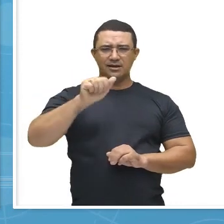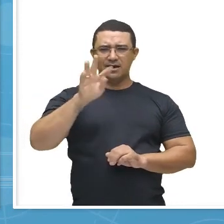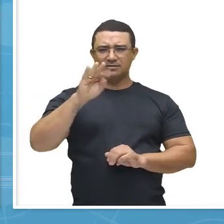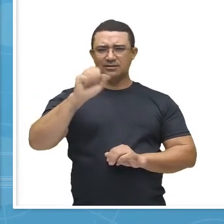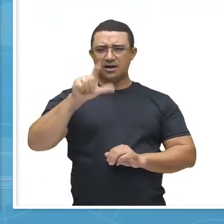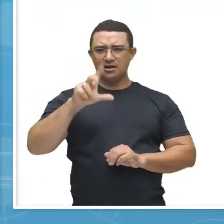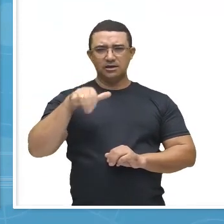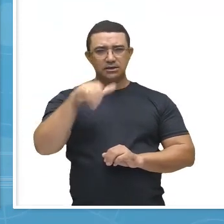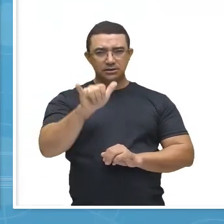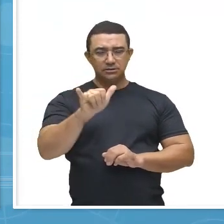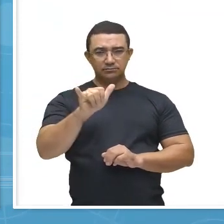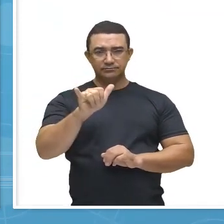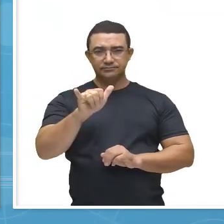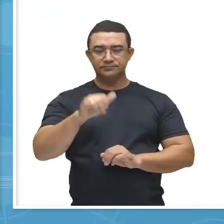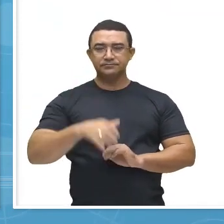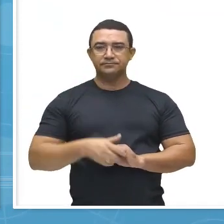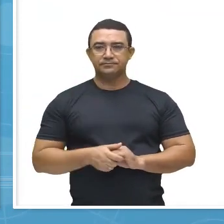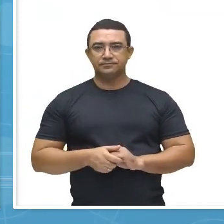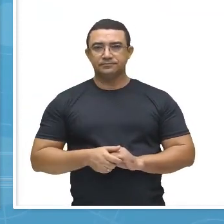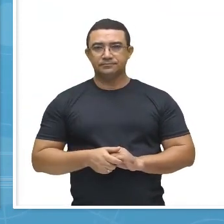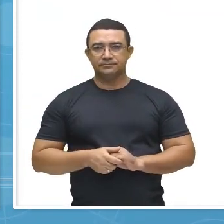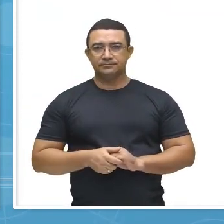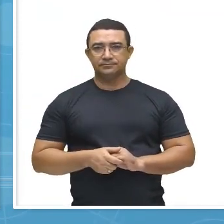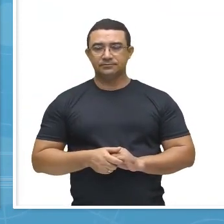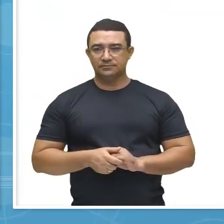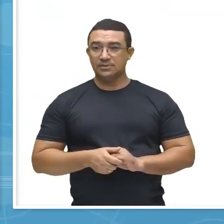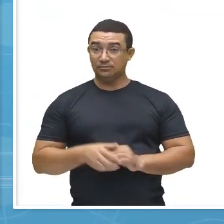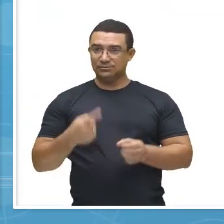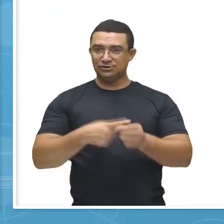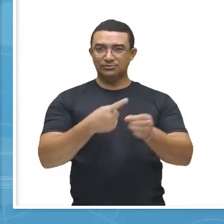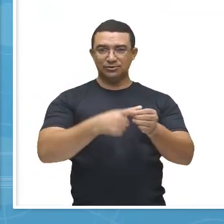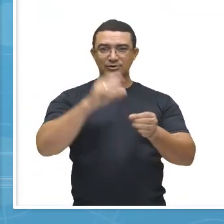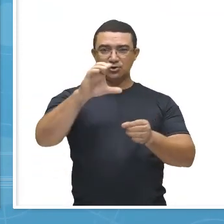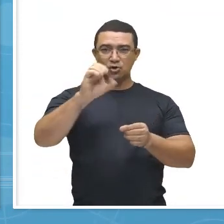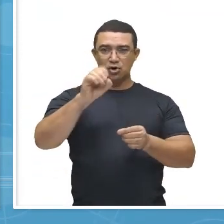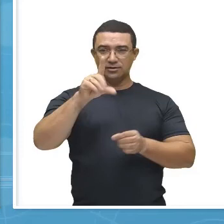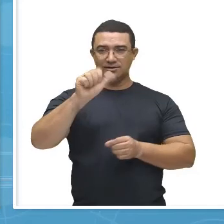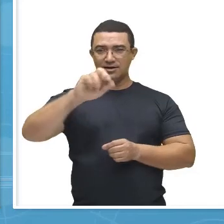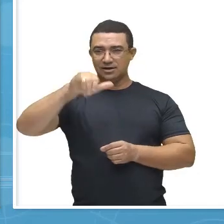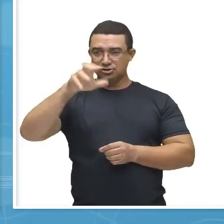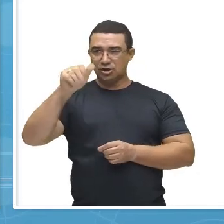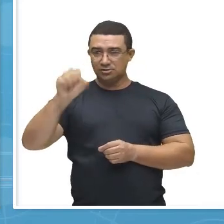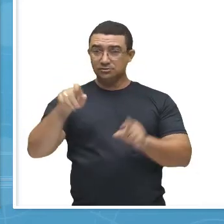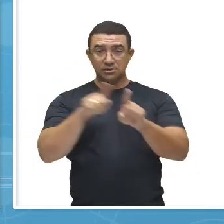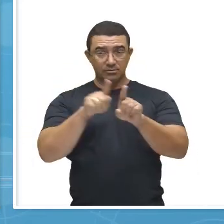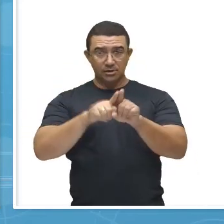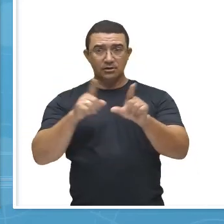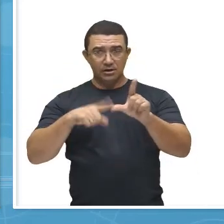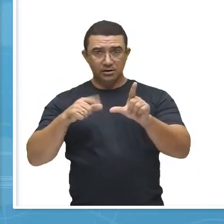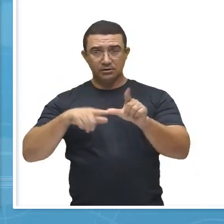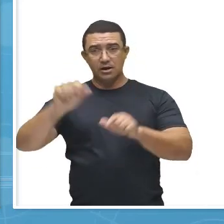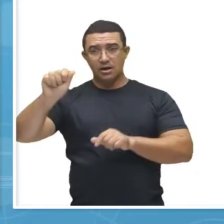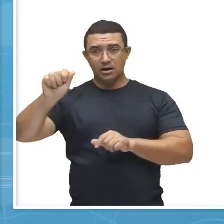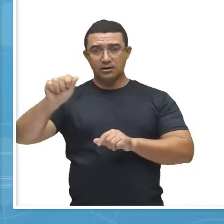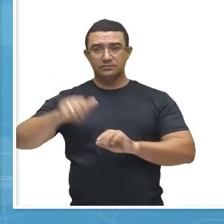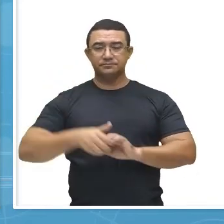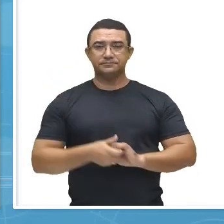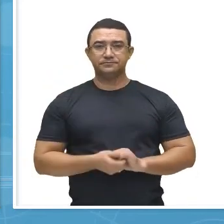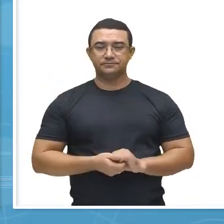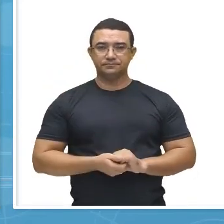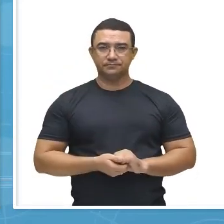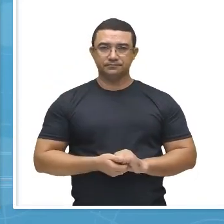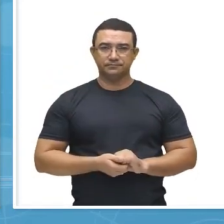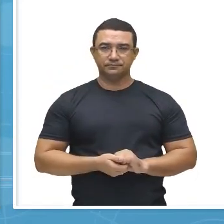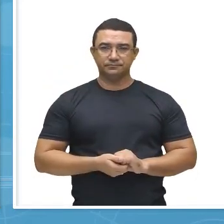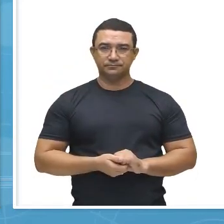da Escola Estadual Rodrigo Costa, de Codajás, também falou letra A. Olha só, o pessoal de Codajás, Coari, está